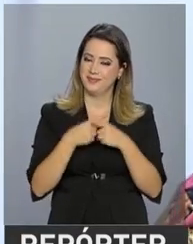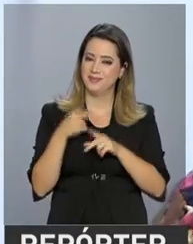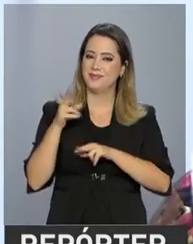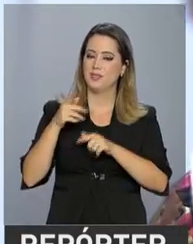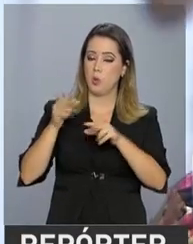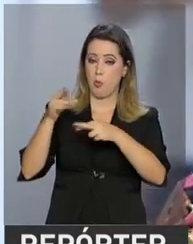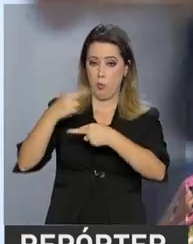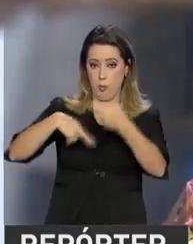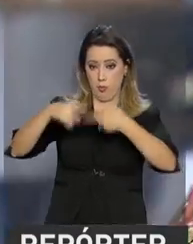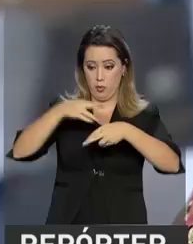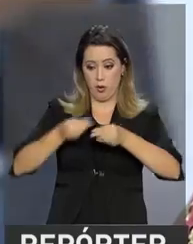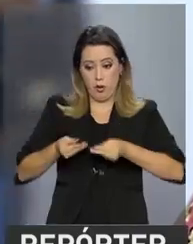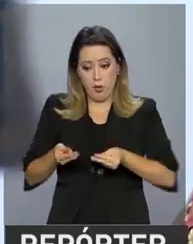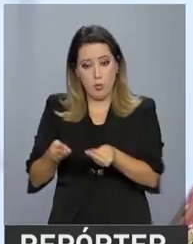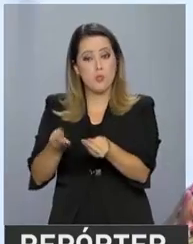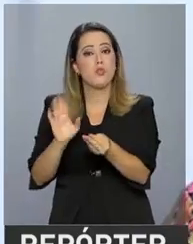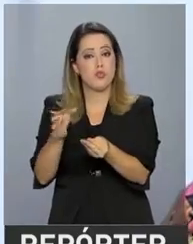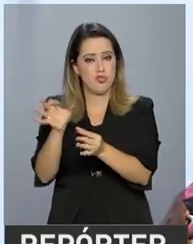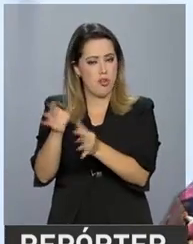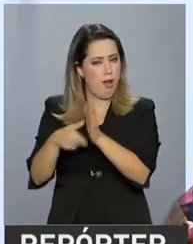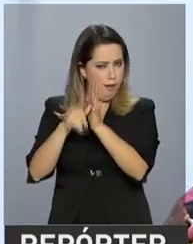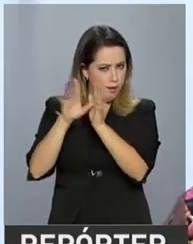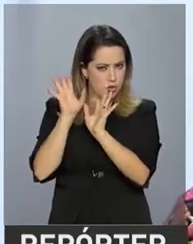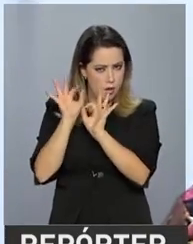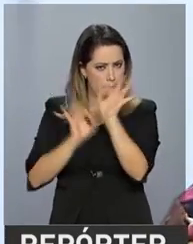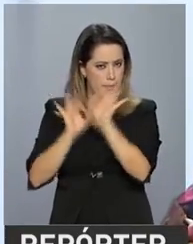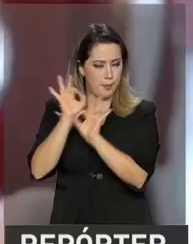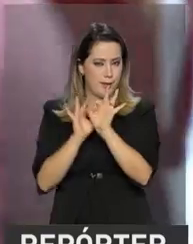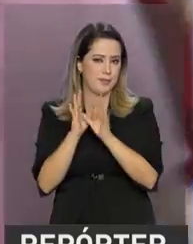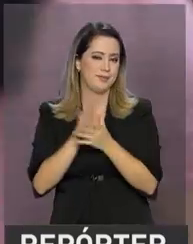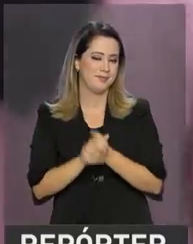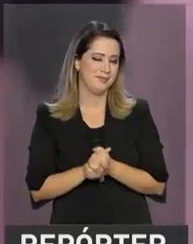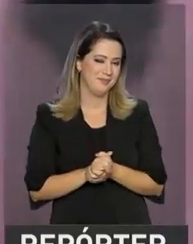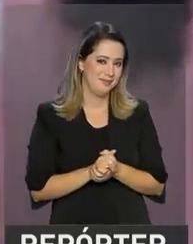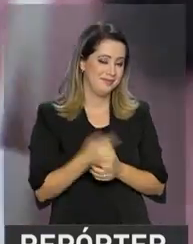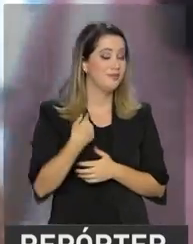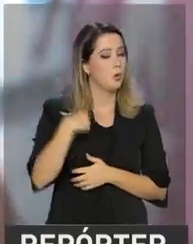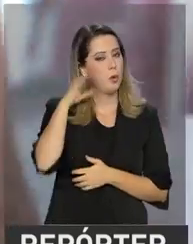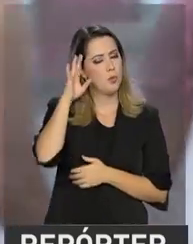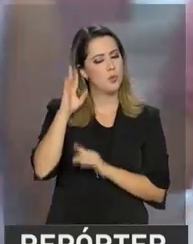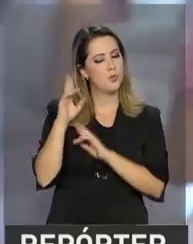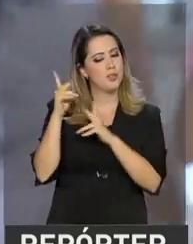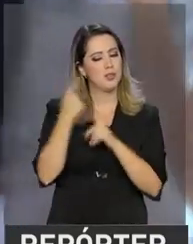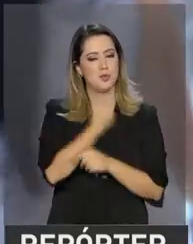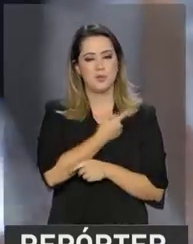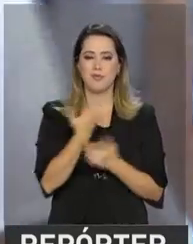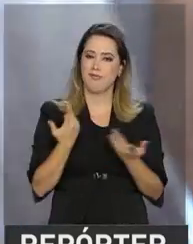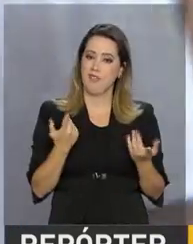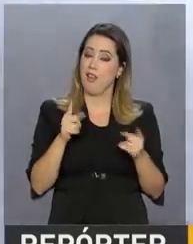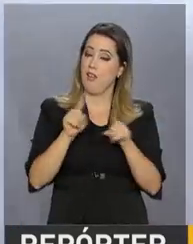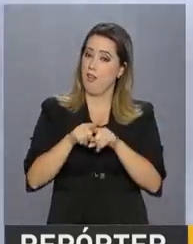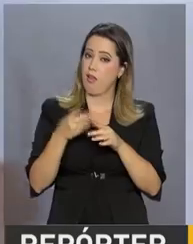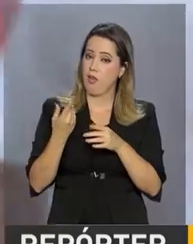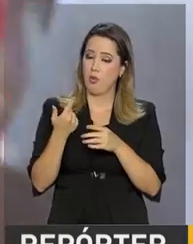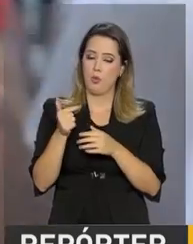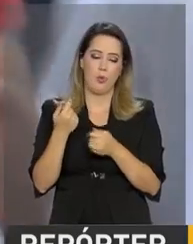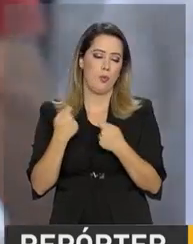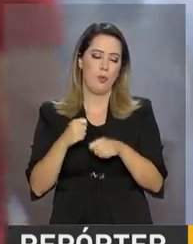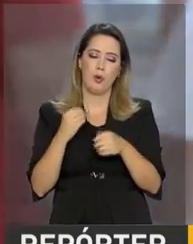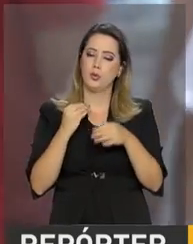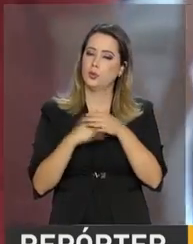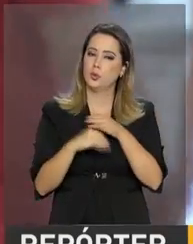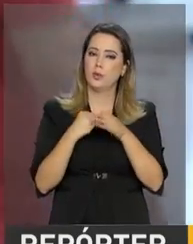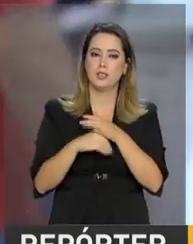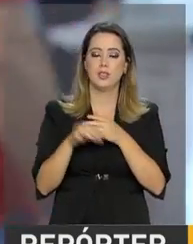já já a prova e se ele já estava o desafio nos planos diferente da colega não vou botar na poupança vão